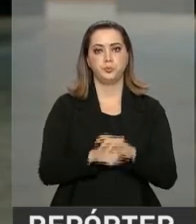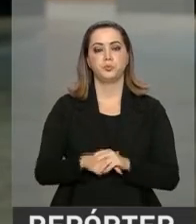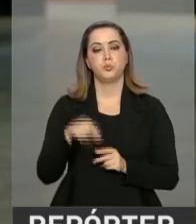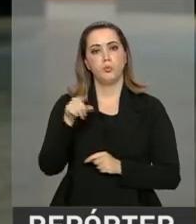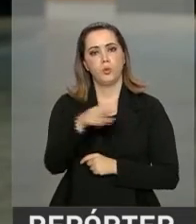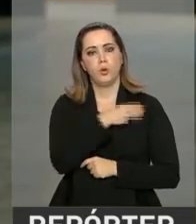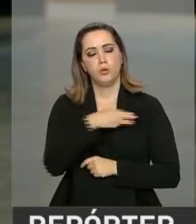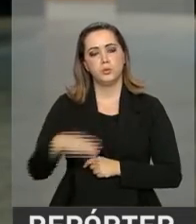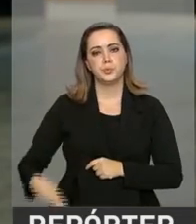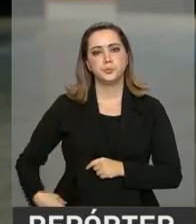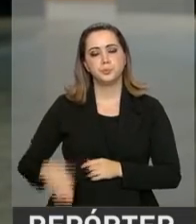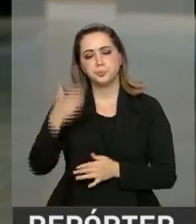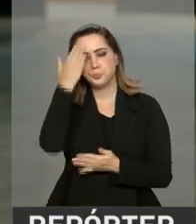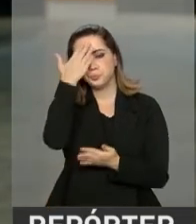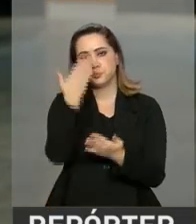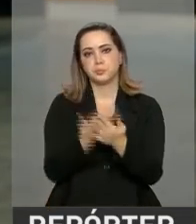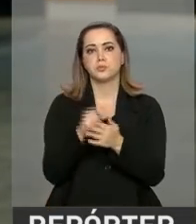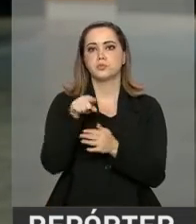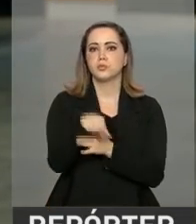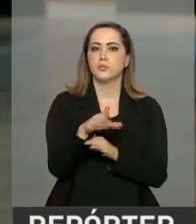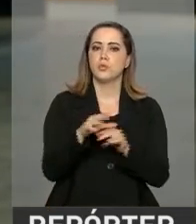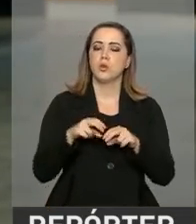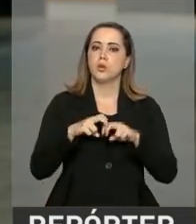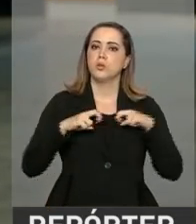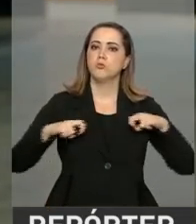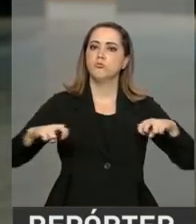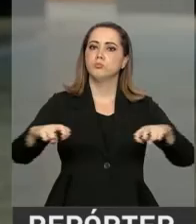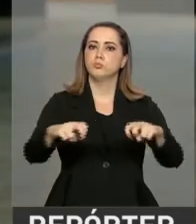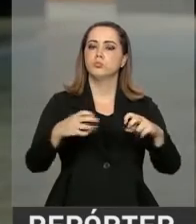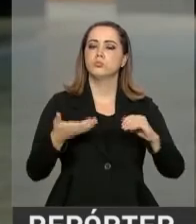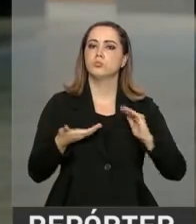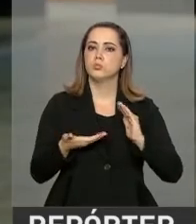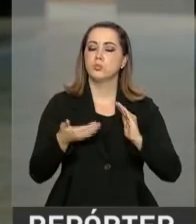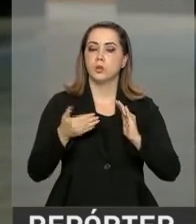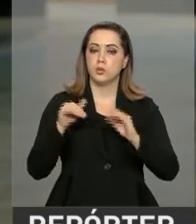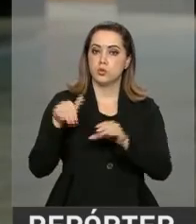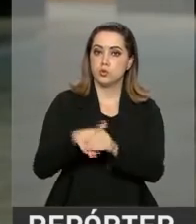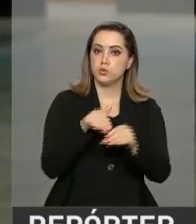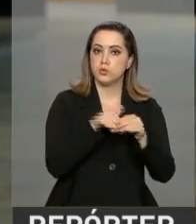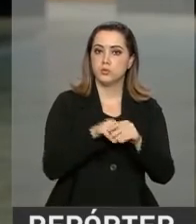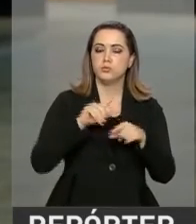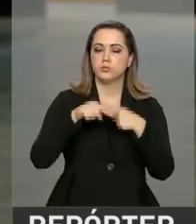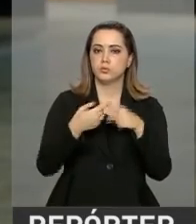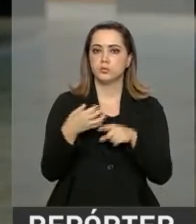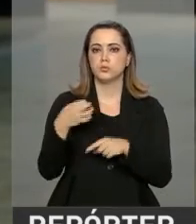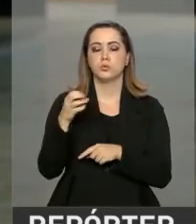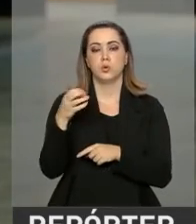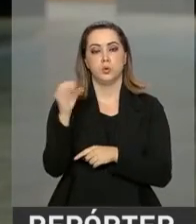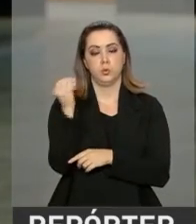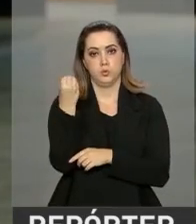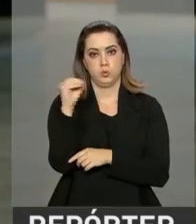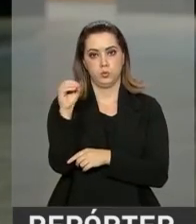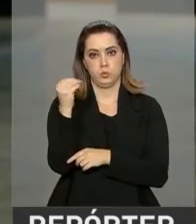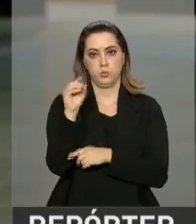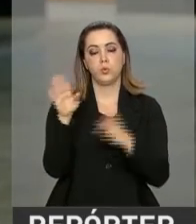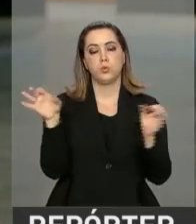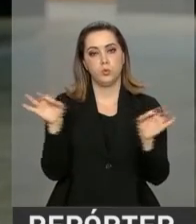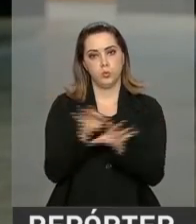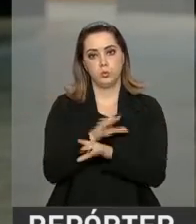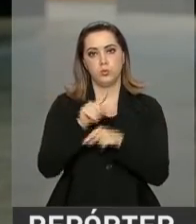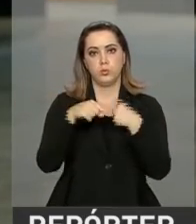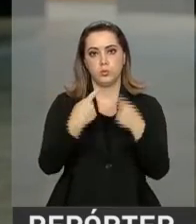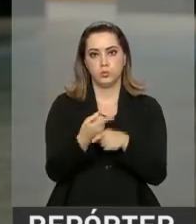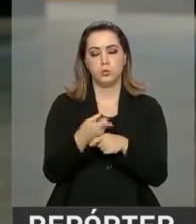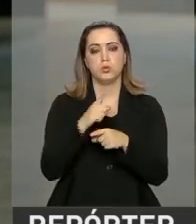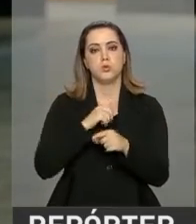acredita que esta etapa no plenário vai se encerrar em outubro e daí a proposta pode seguir para o Senado, onde tem uma tramitação